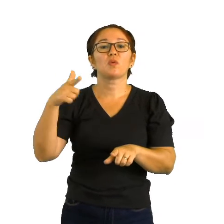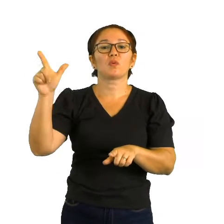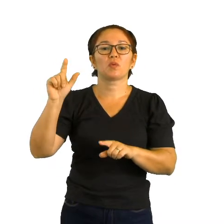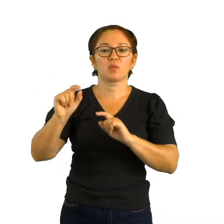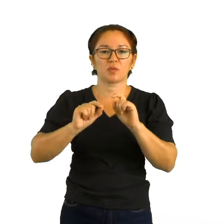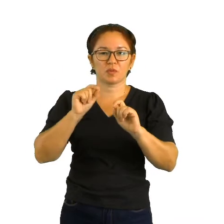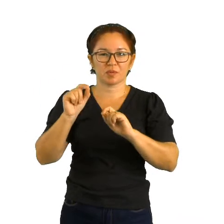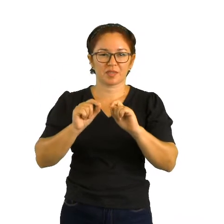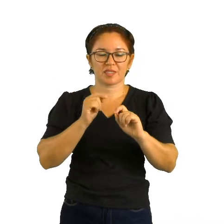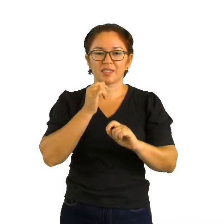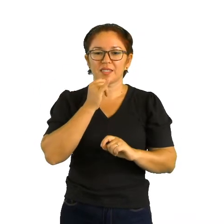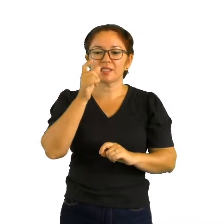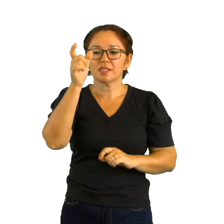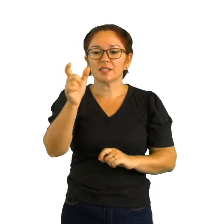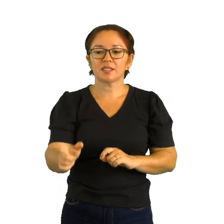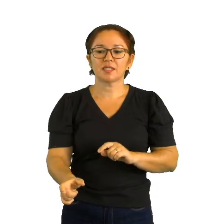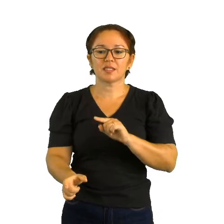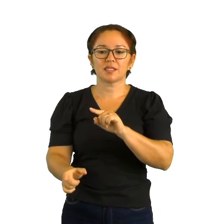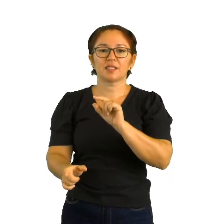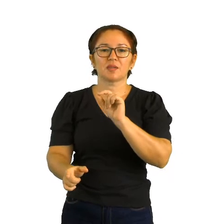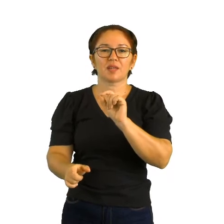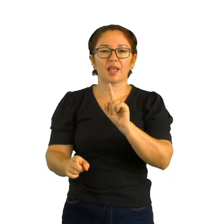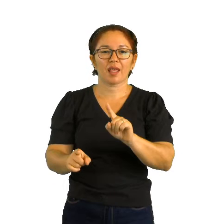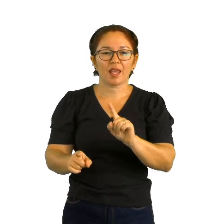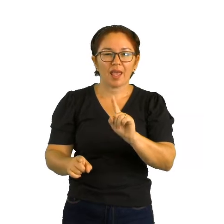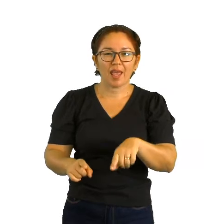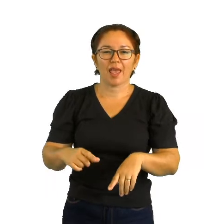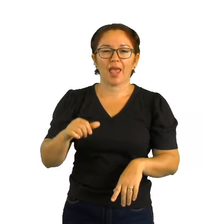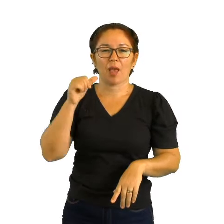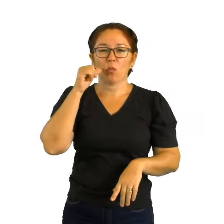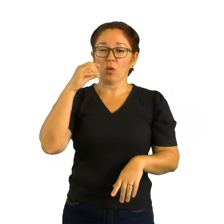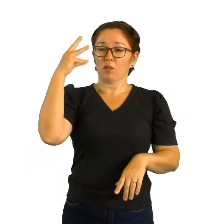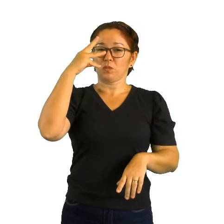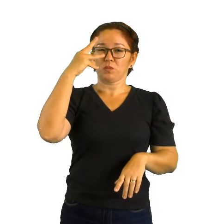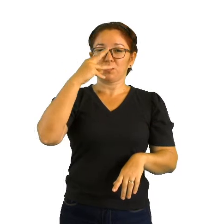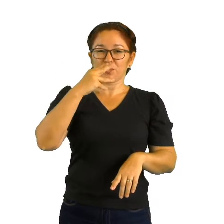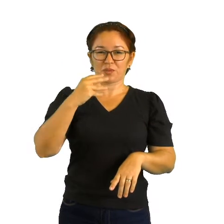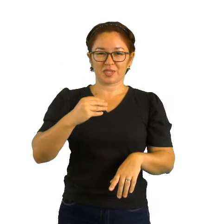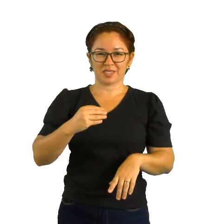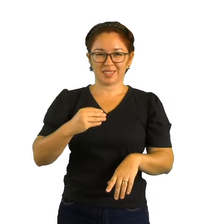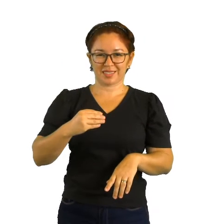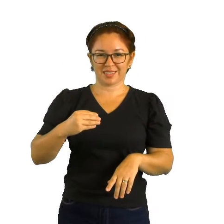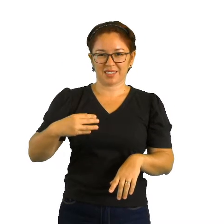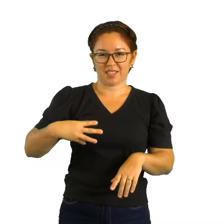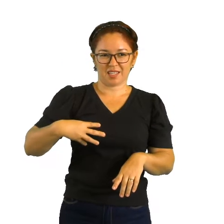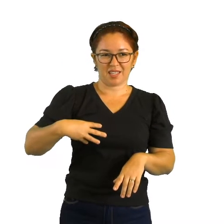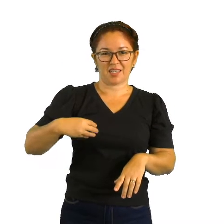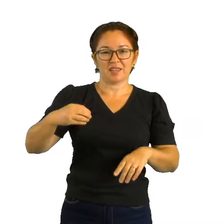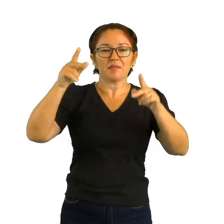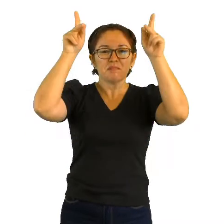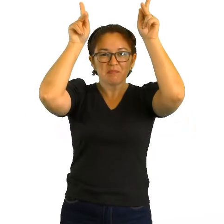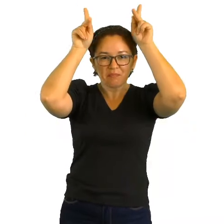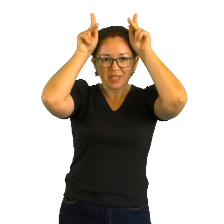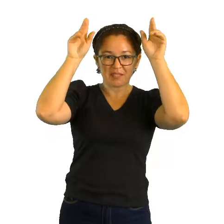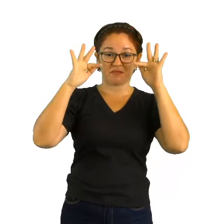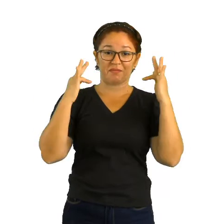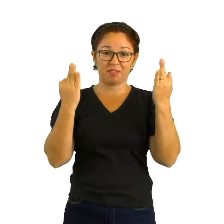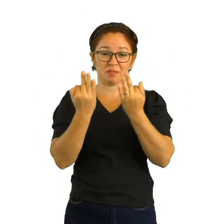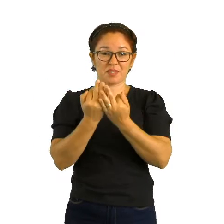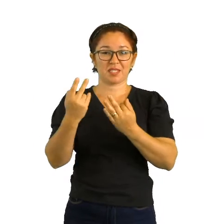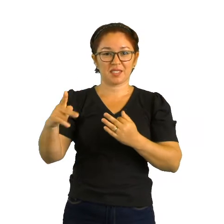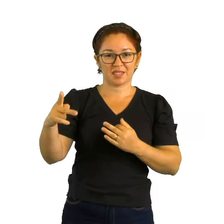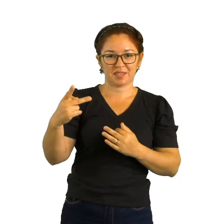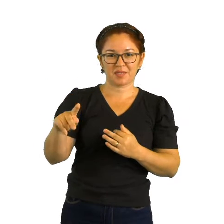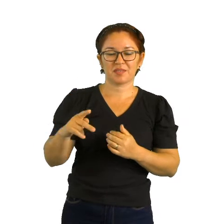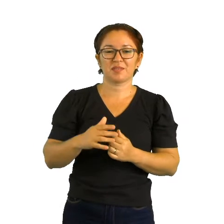um tipo de personagem que é a princesa e sua família. Ou seja, personagens muito importantes